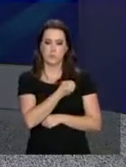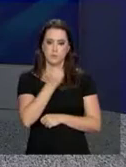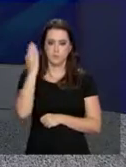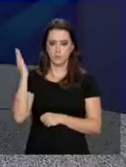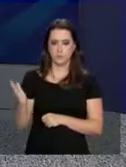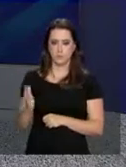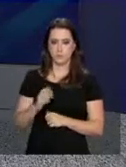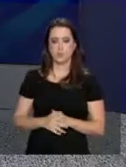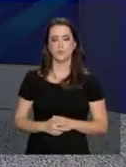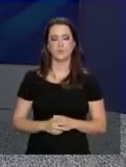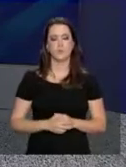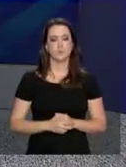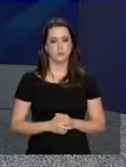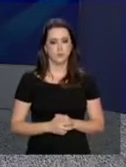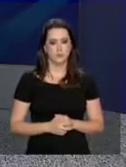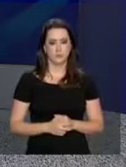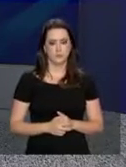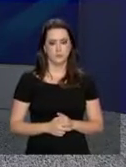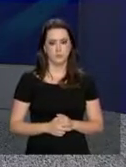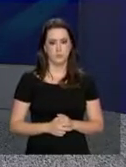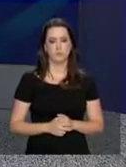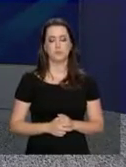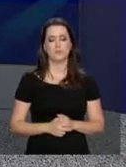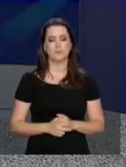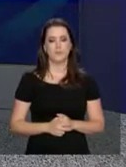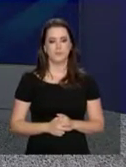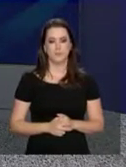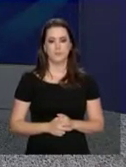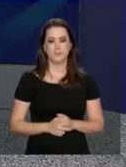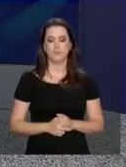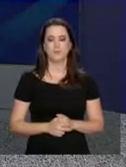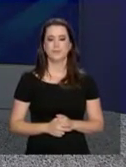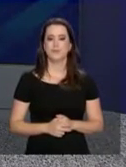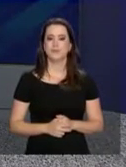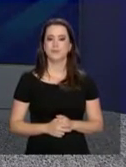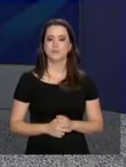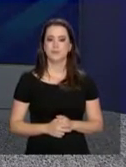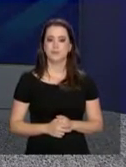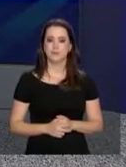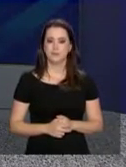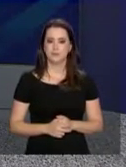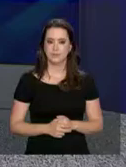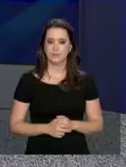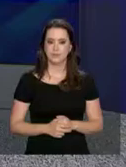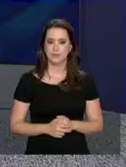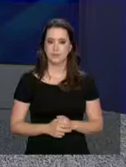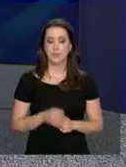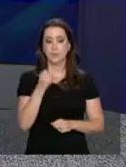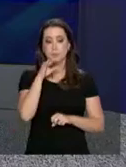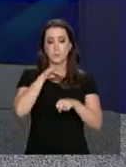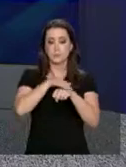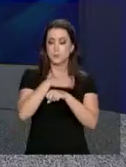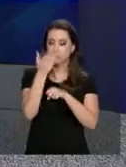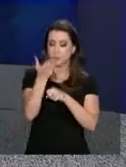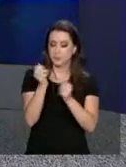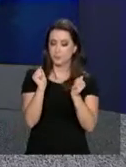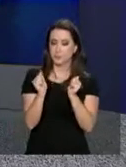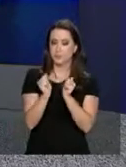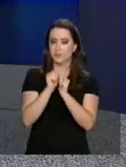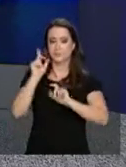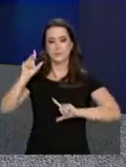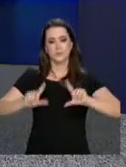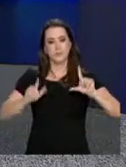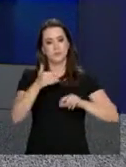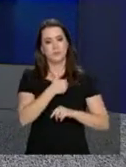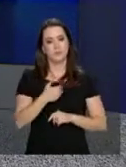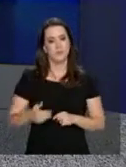anote aí, 61998678787. Uma boa noite para você